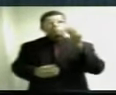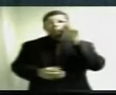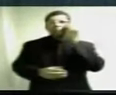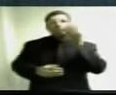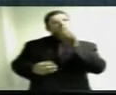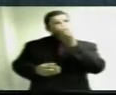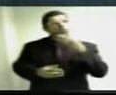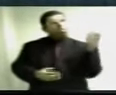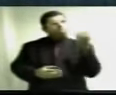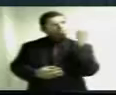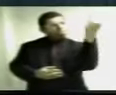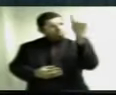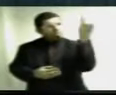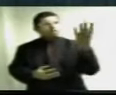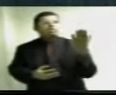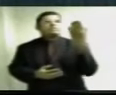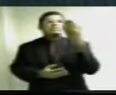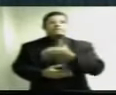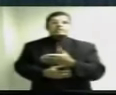em Vossa Excelência